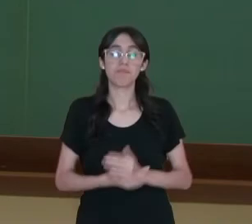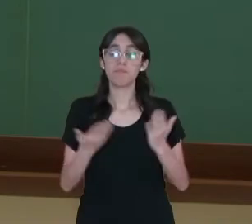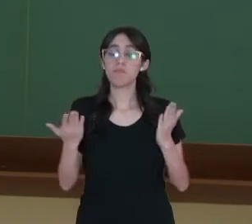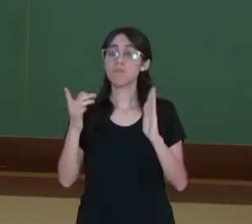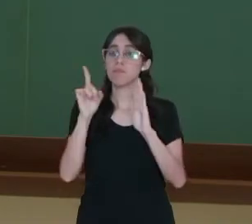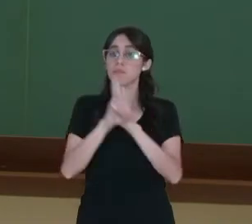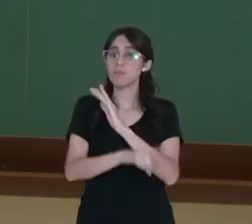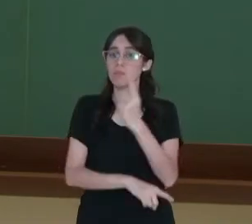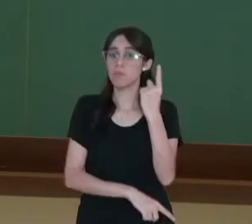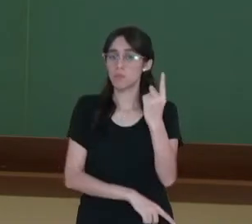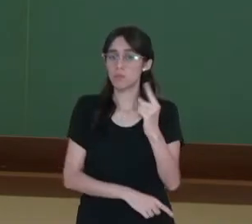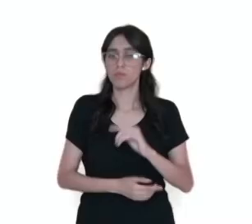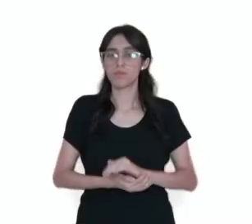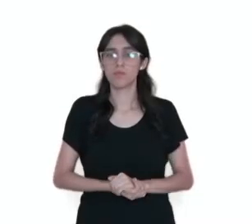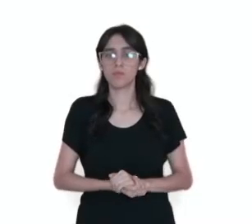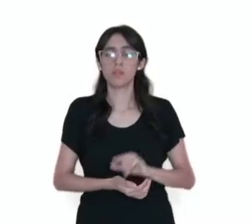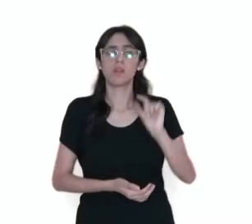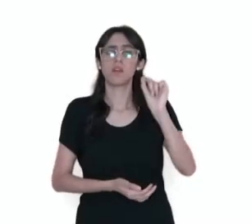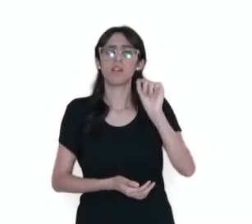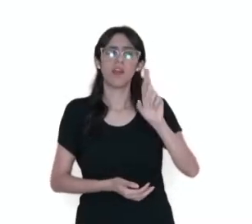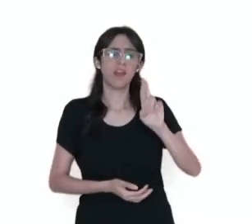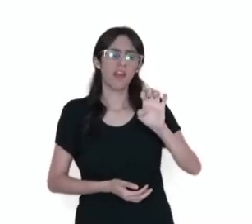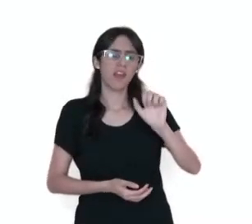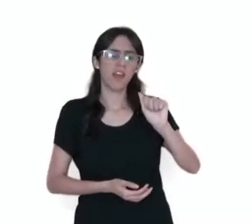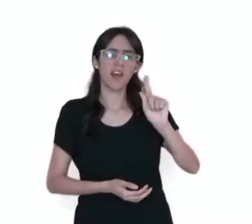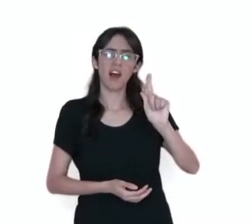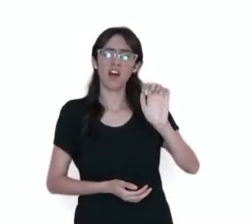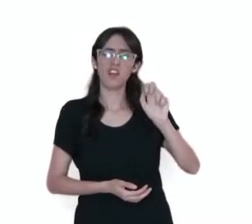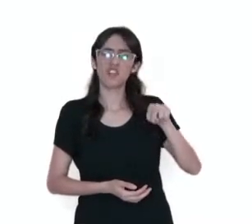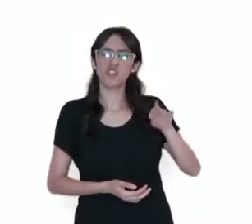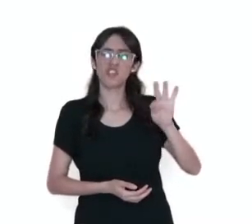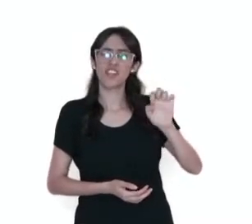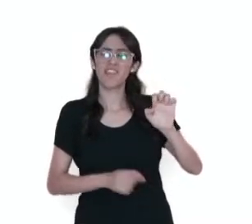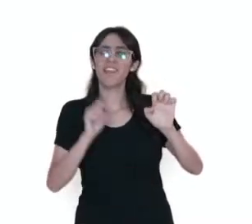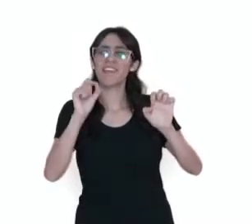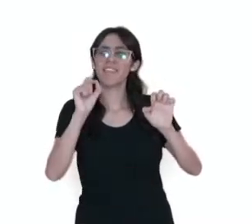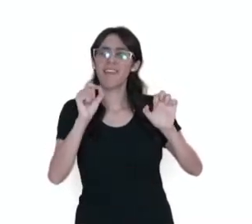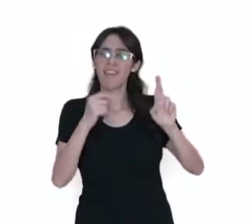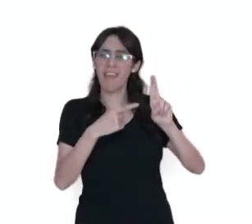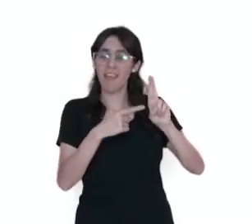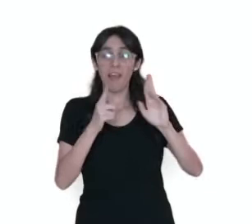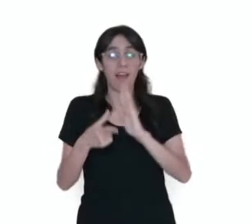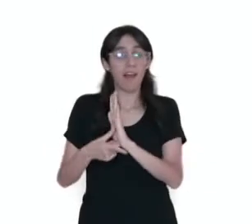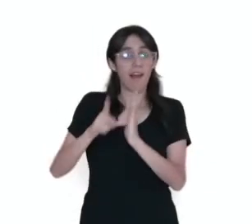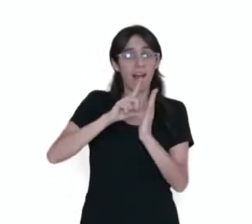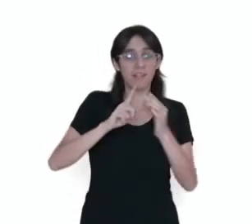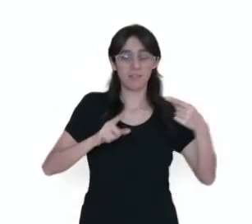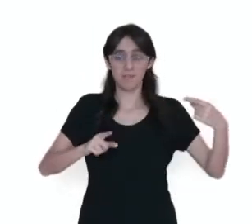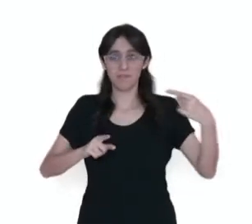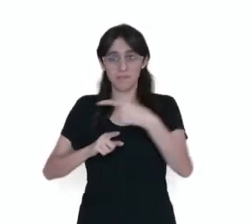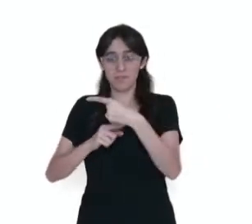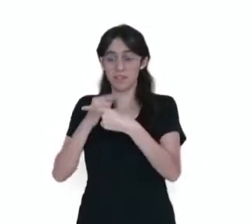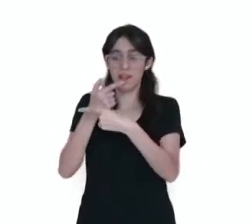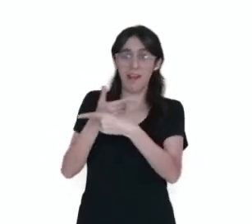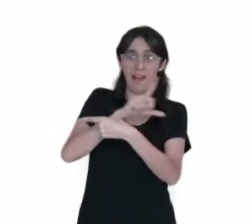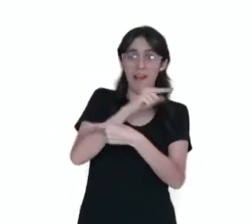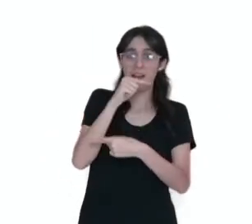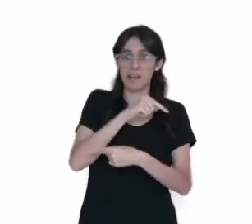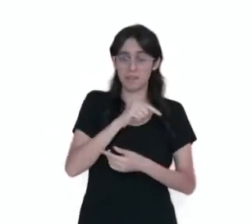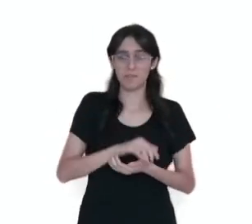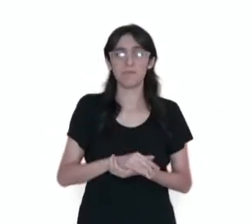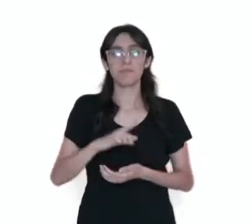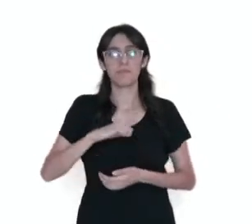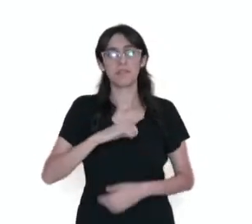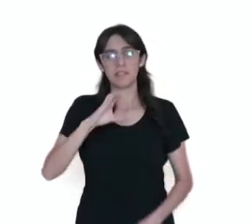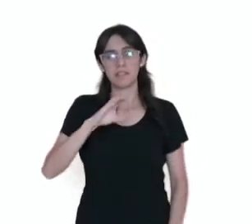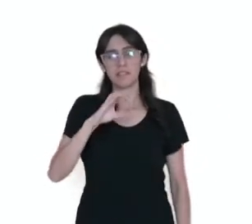1 era a seguinte, ó, quem são os reagentes? Então os reagentes estão sempre antes da seta. No C3H8, que é o